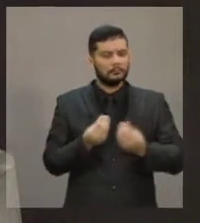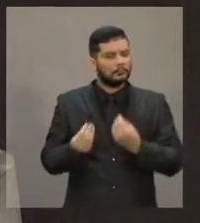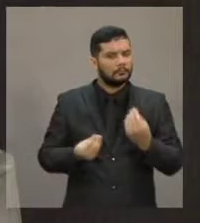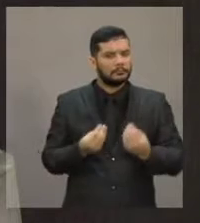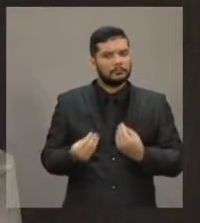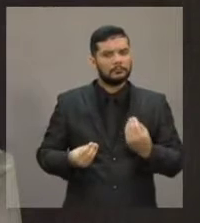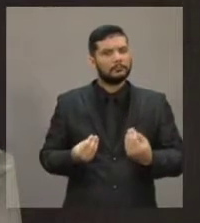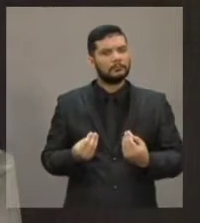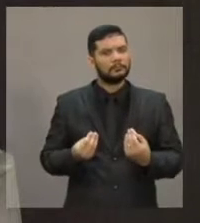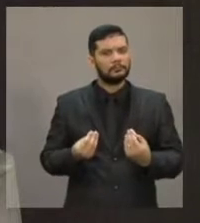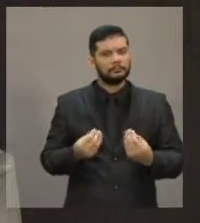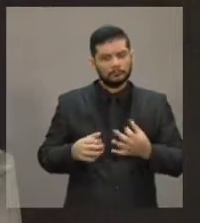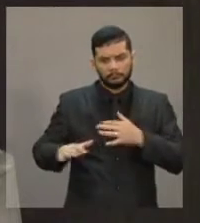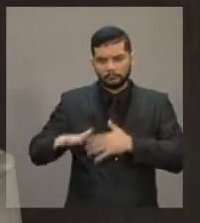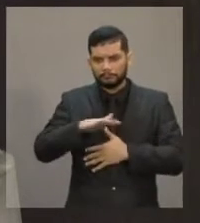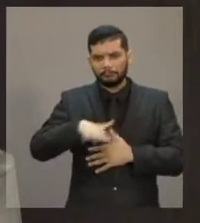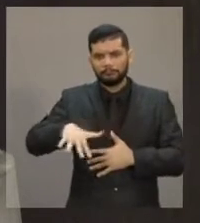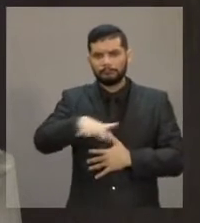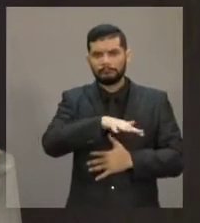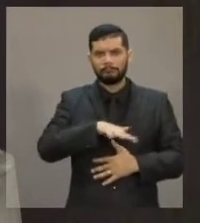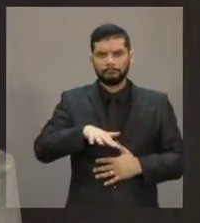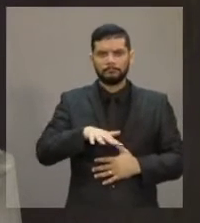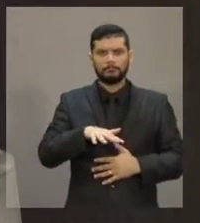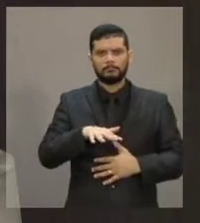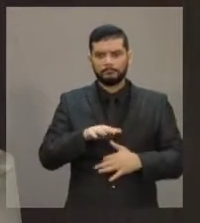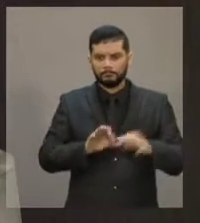movimentando nessa arena.